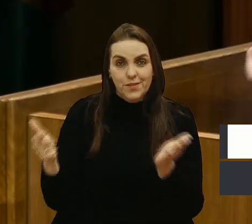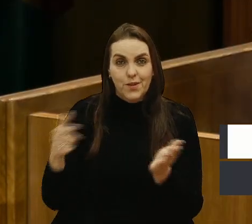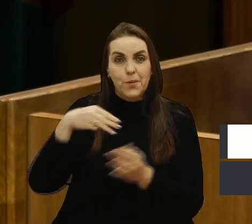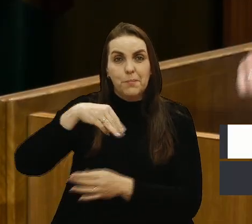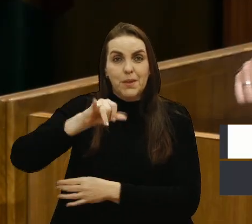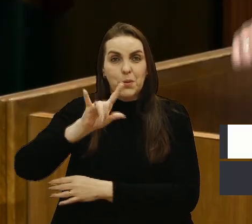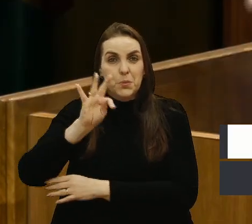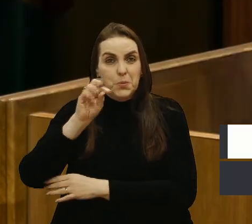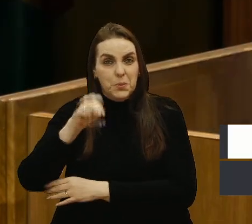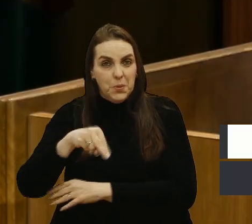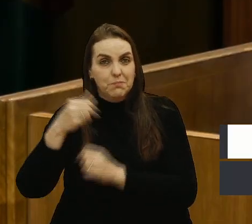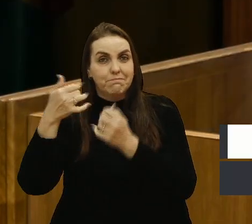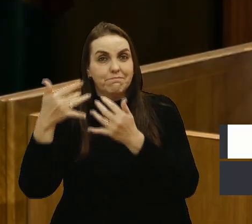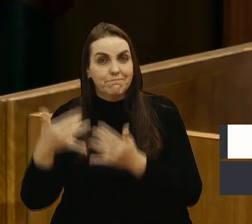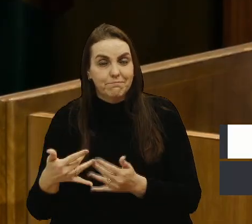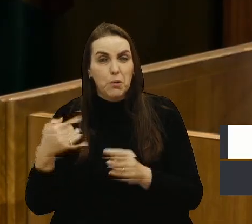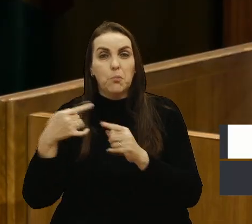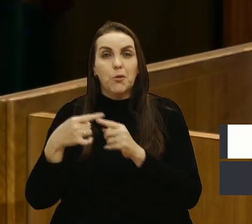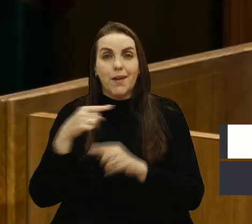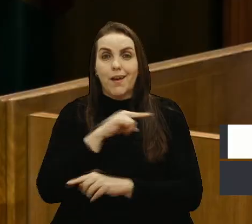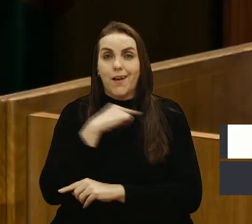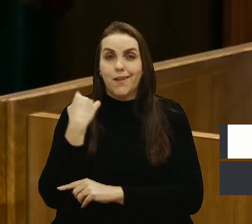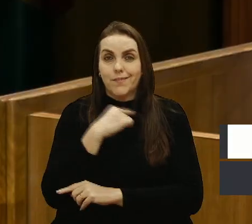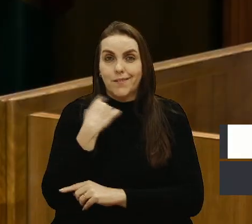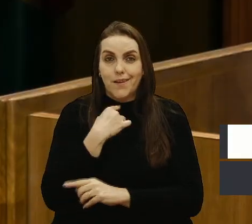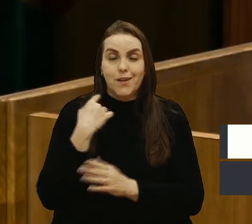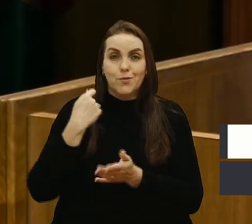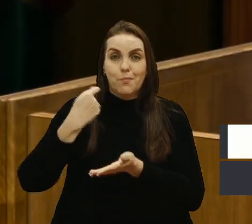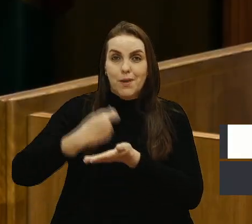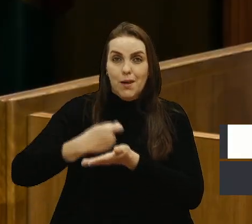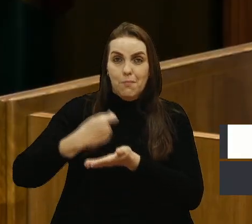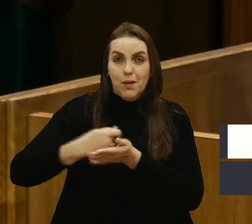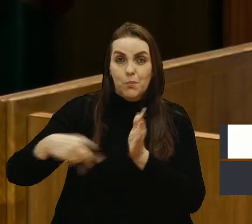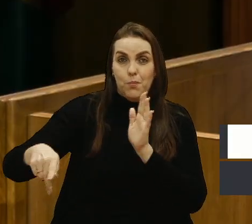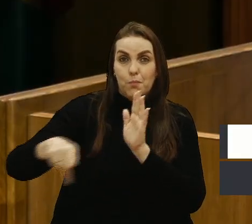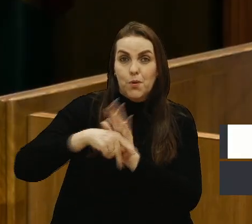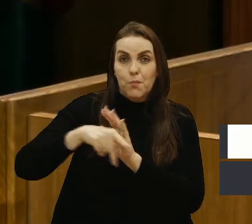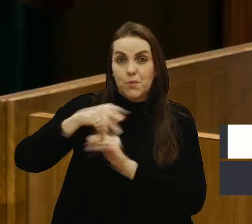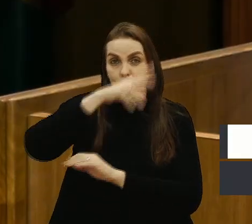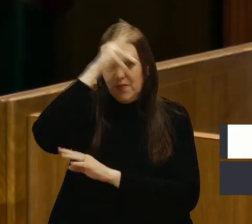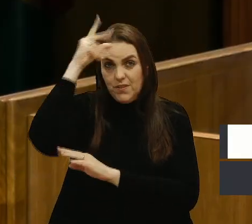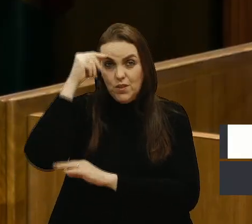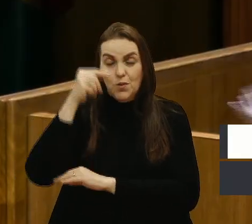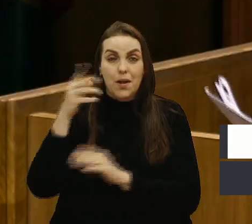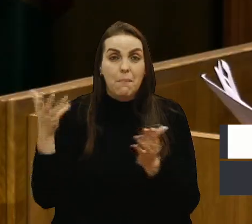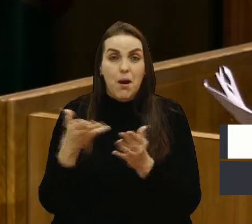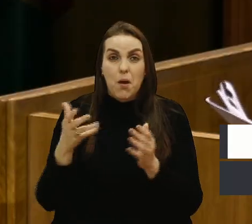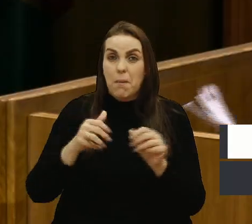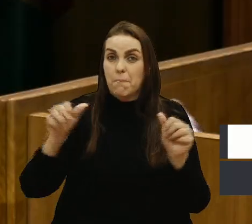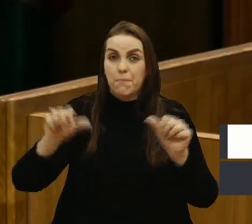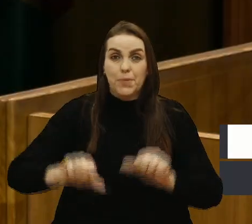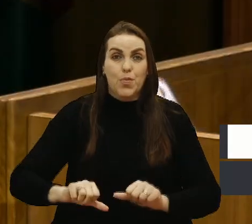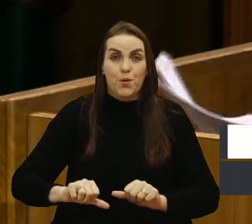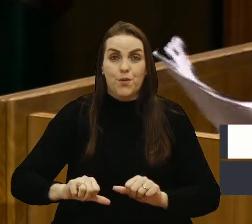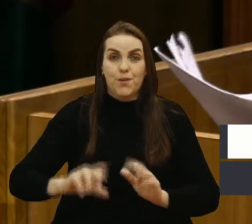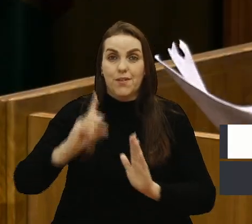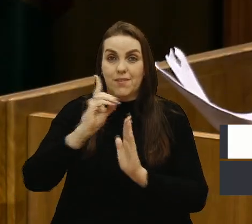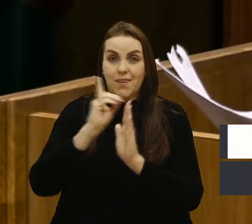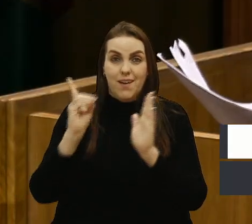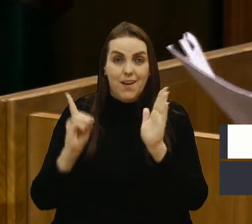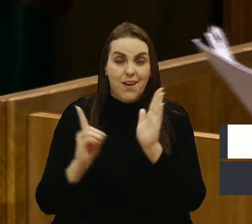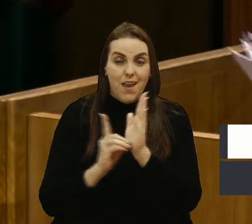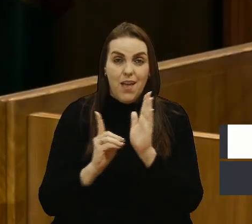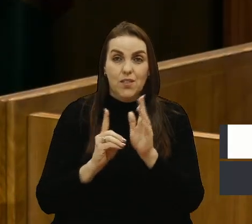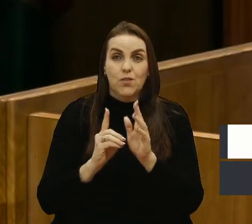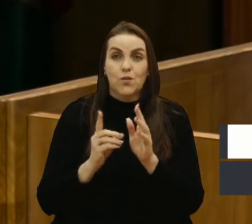que isso se dá por causa dos atrasos de pagamento da prefeitura, mas agora piorou. Temos o decreto de